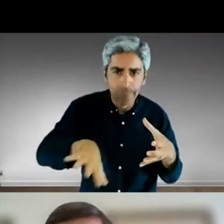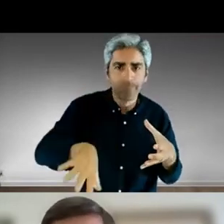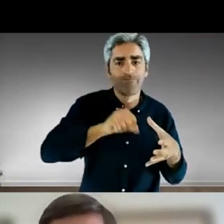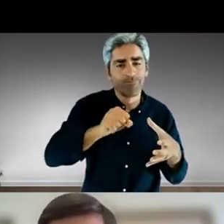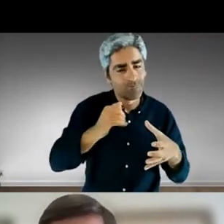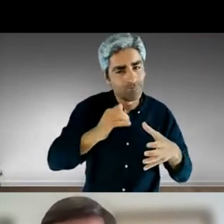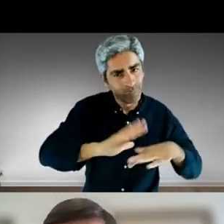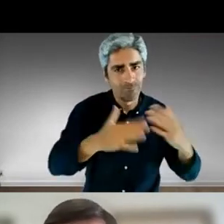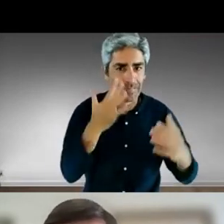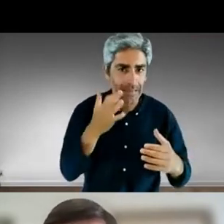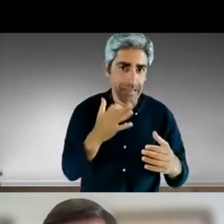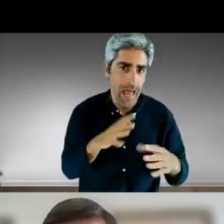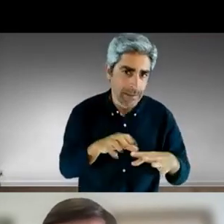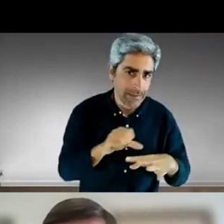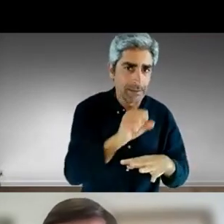equipa?